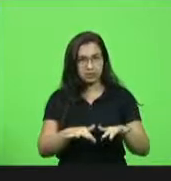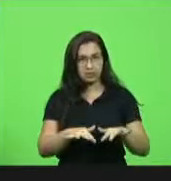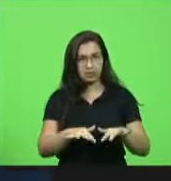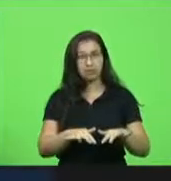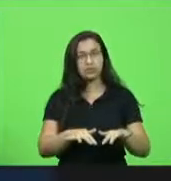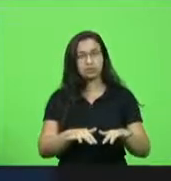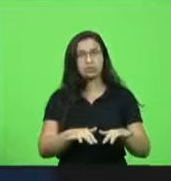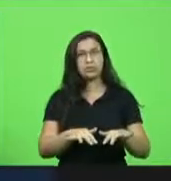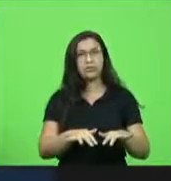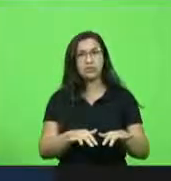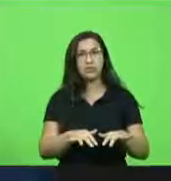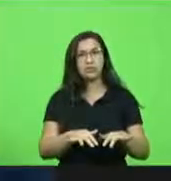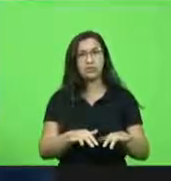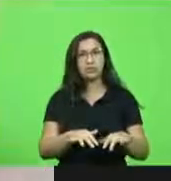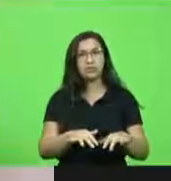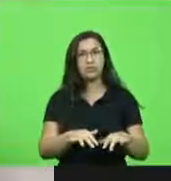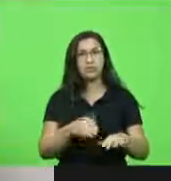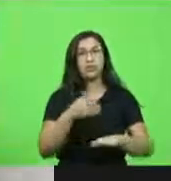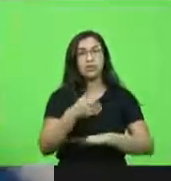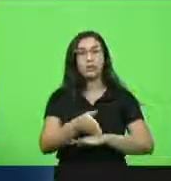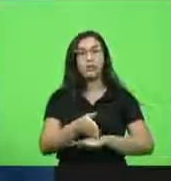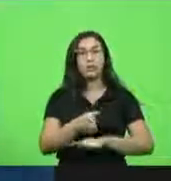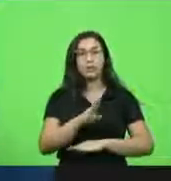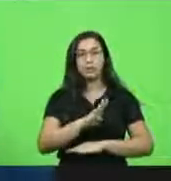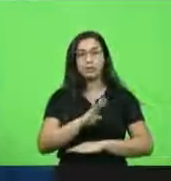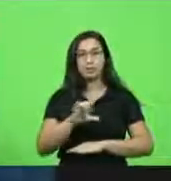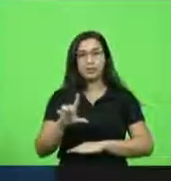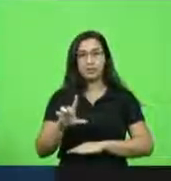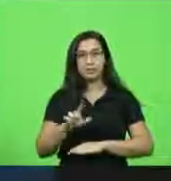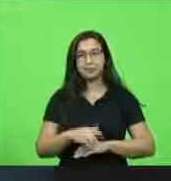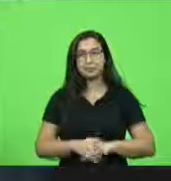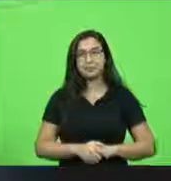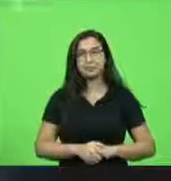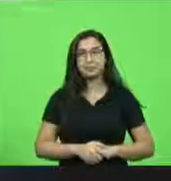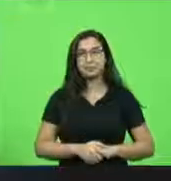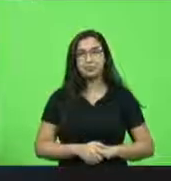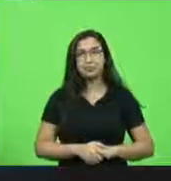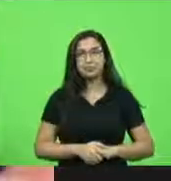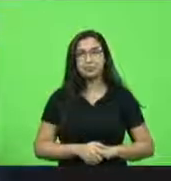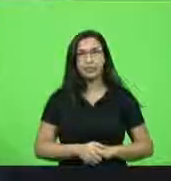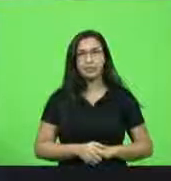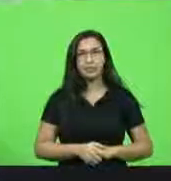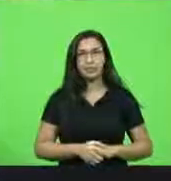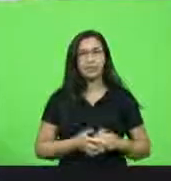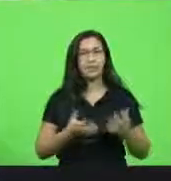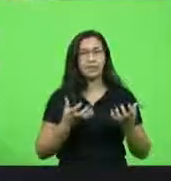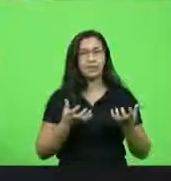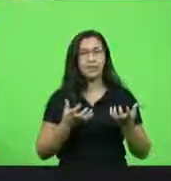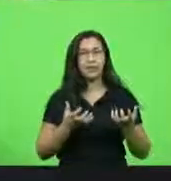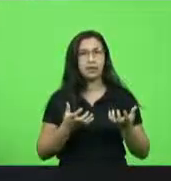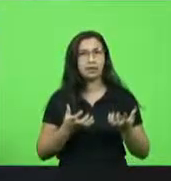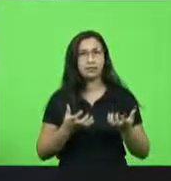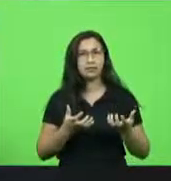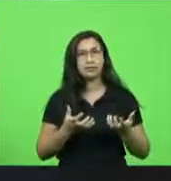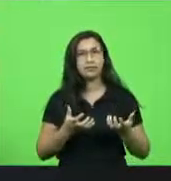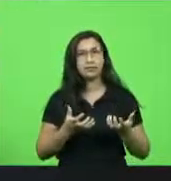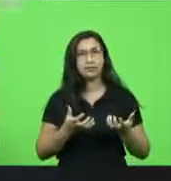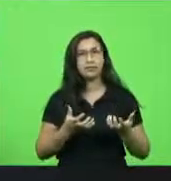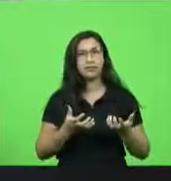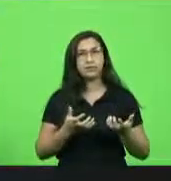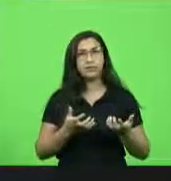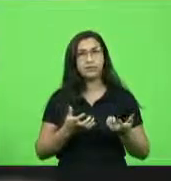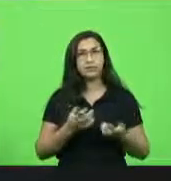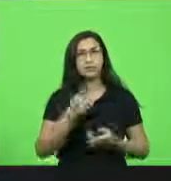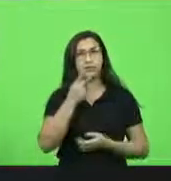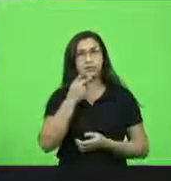estou em movimento para Blumenau, e eu queria fazer um requerimento, eu queria simplesmente fazer uma intervenção de que